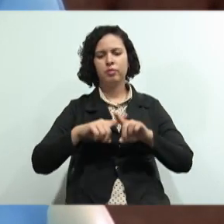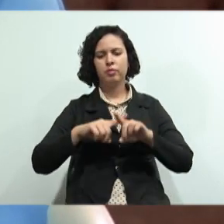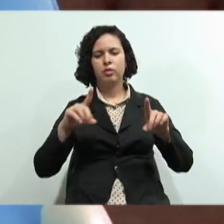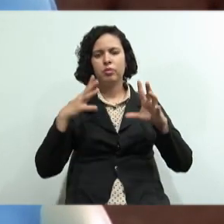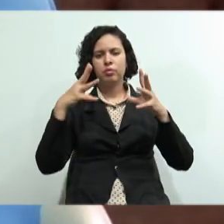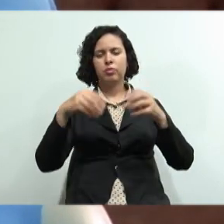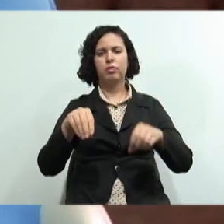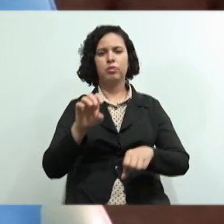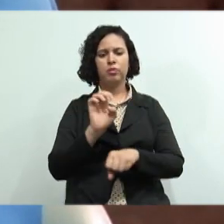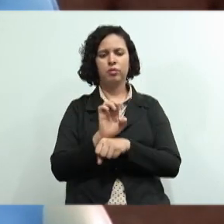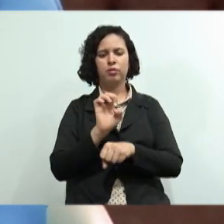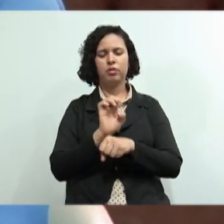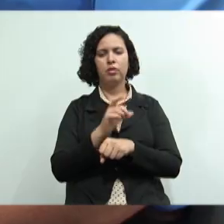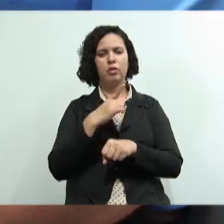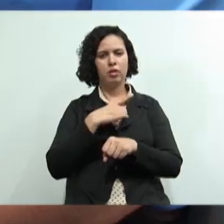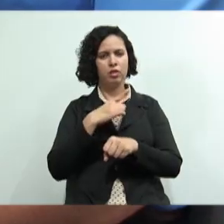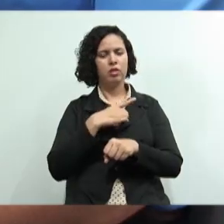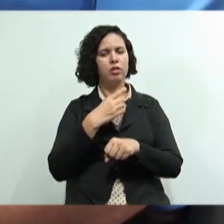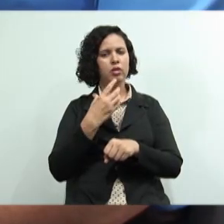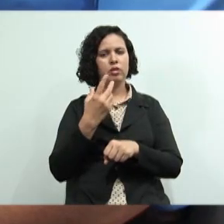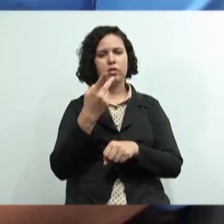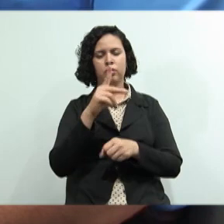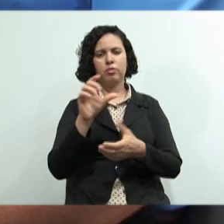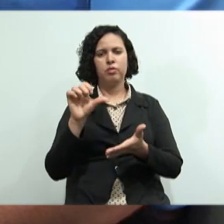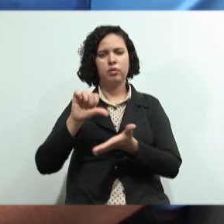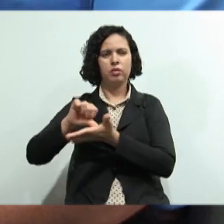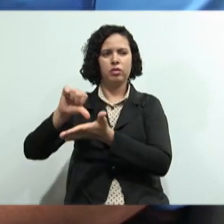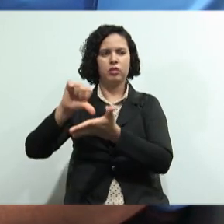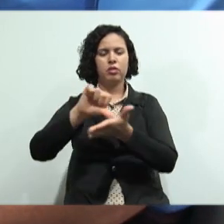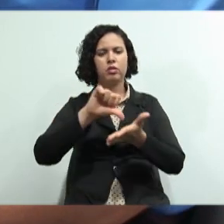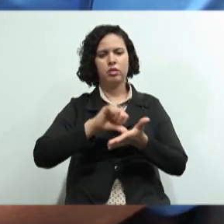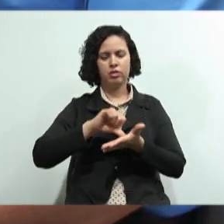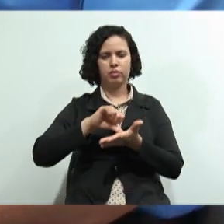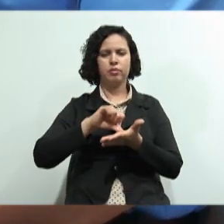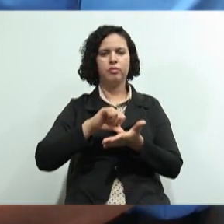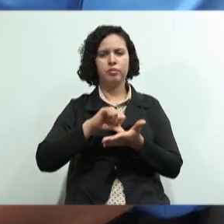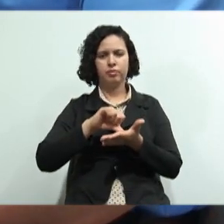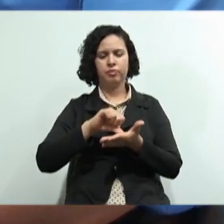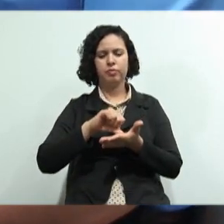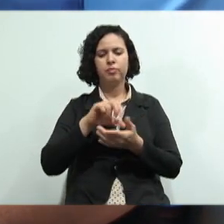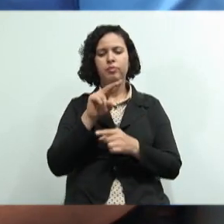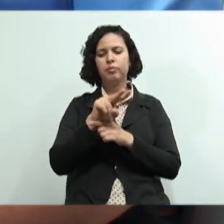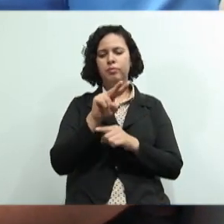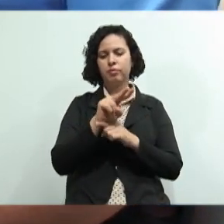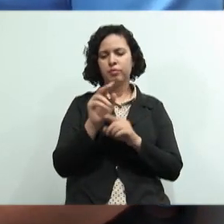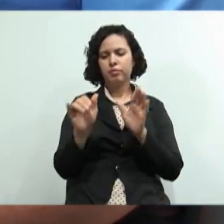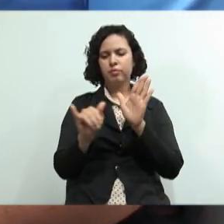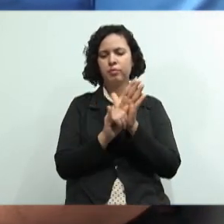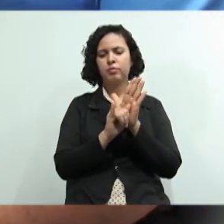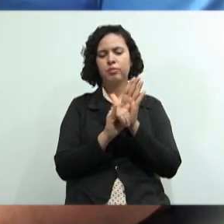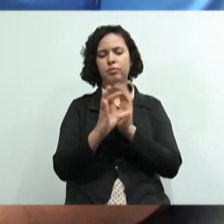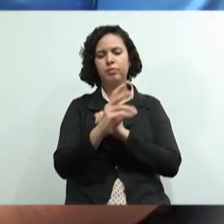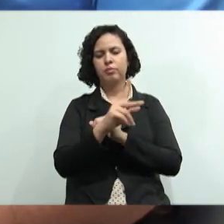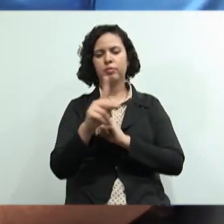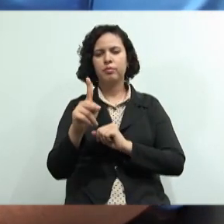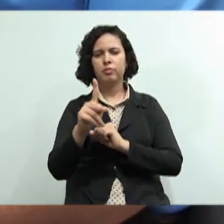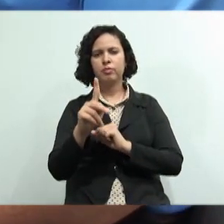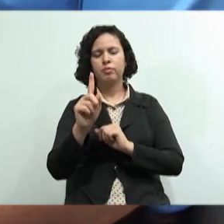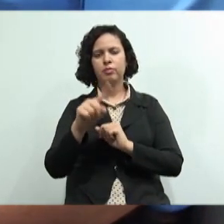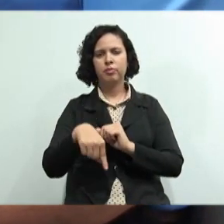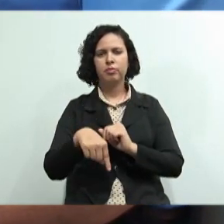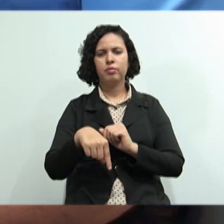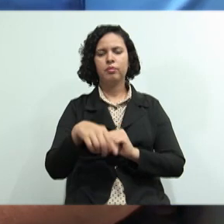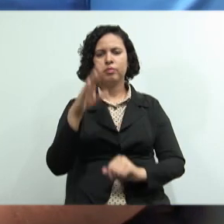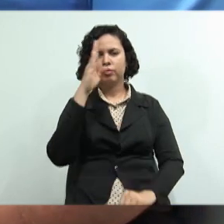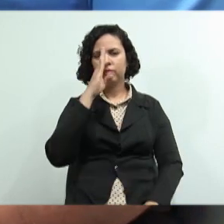brasileiros, cada um tem sua sede. E a OCB é a guardiã da identidade do cooperativismo. E o Sescop é o Serviço